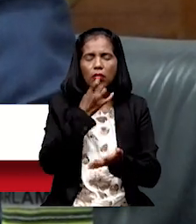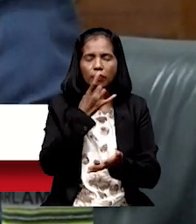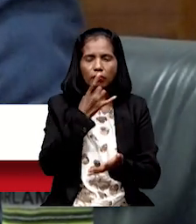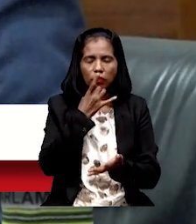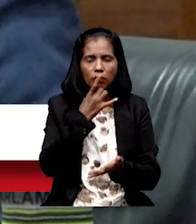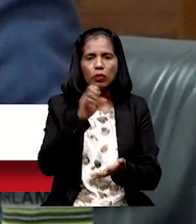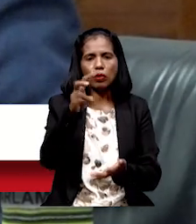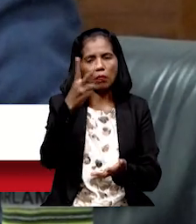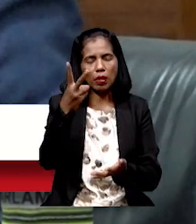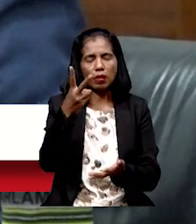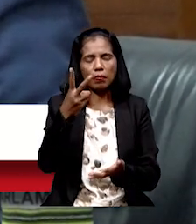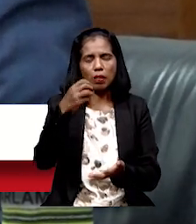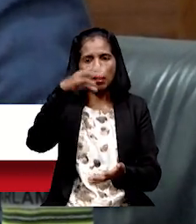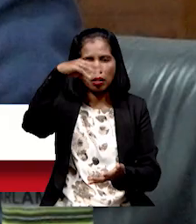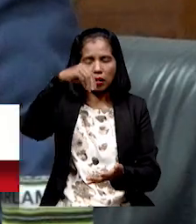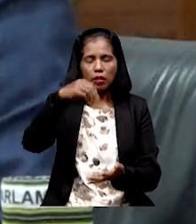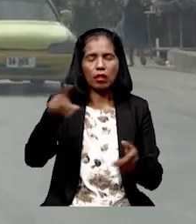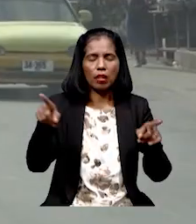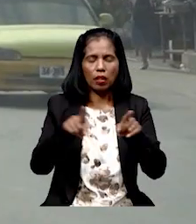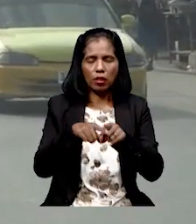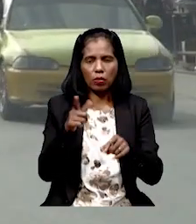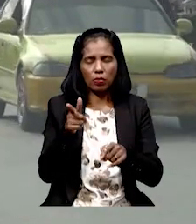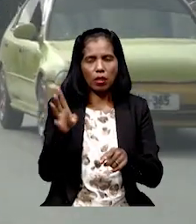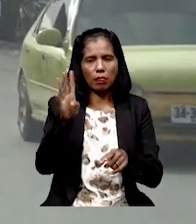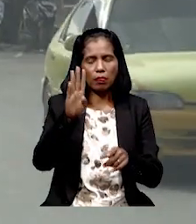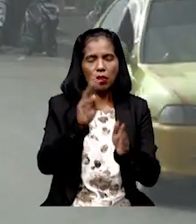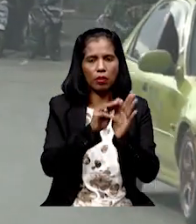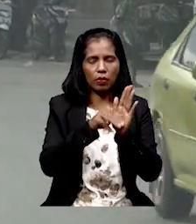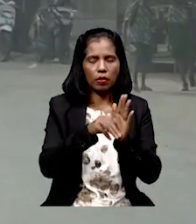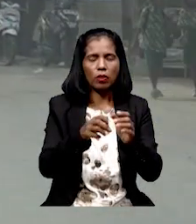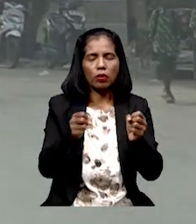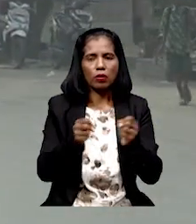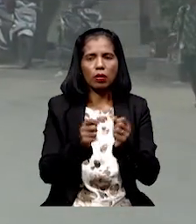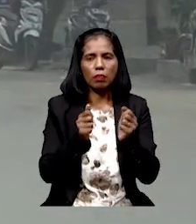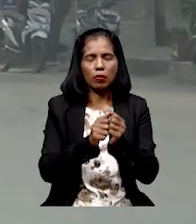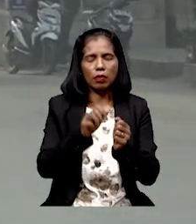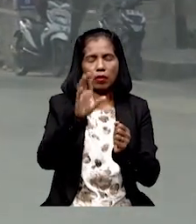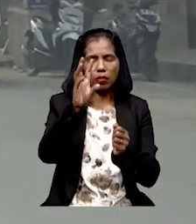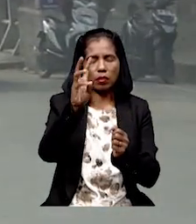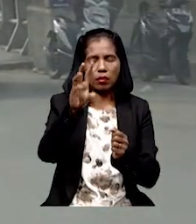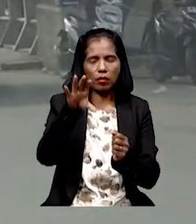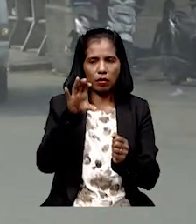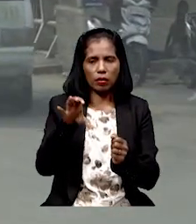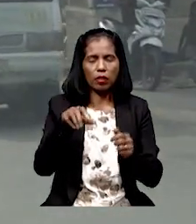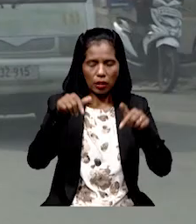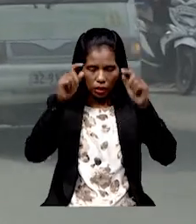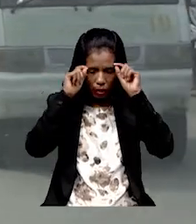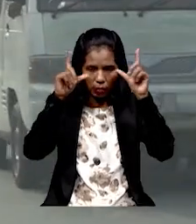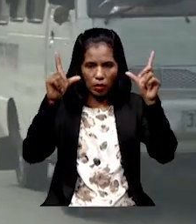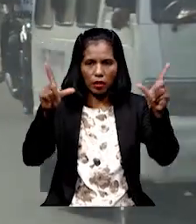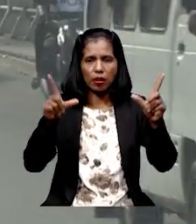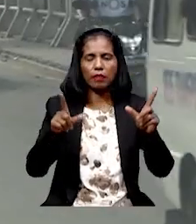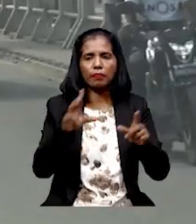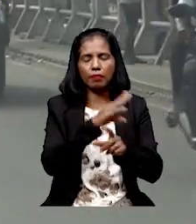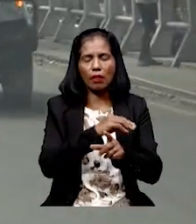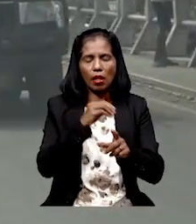pelo menos sanessa mosi cidadili 24 horas. Husi suku hamutuk atau saat resin iya Timor Leste, falta suku hitunulu